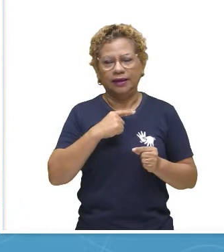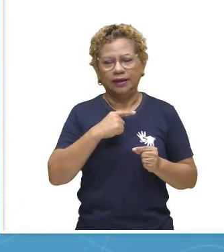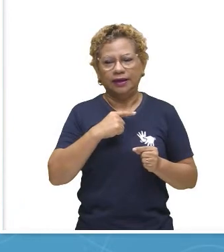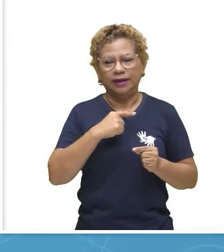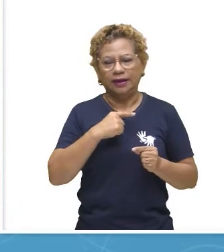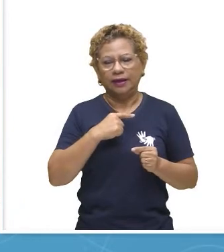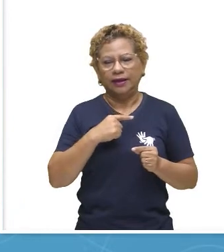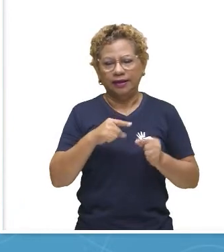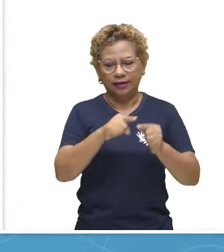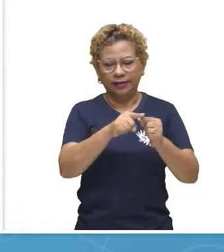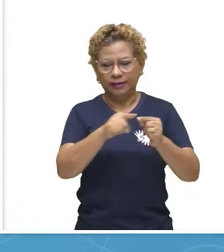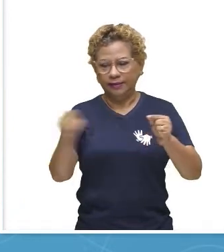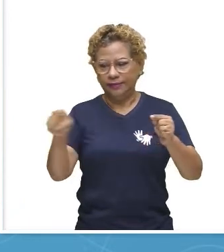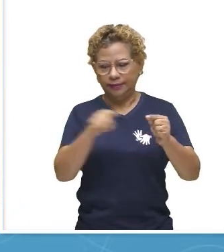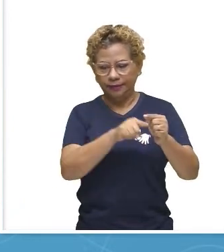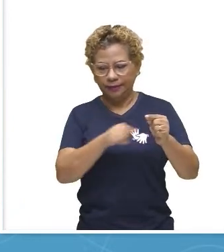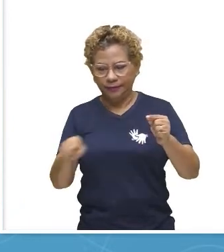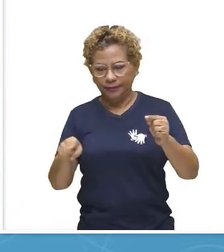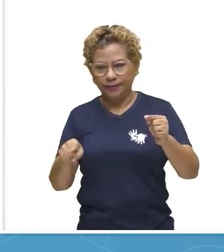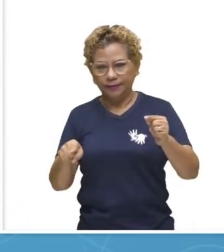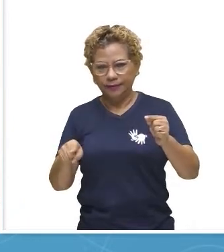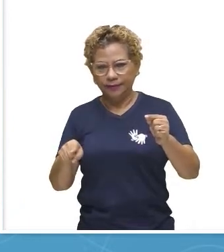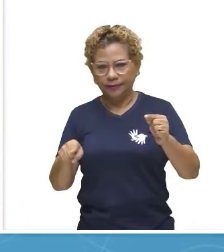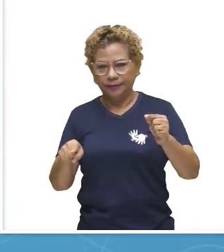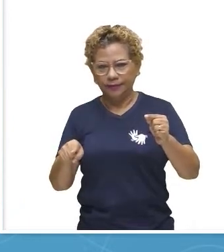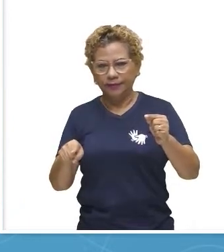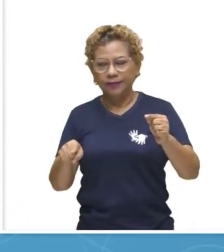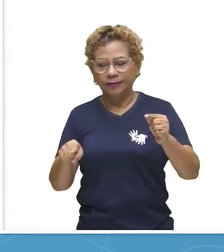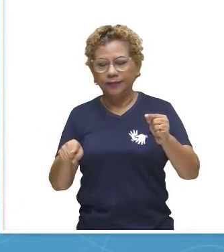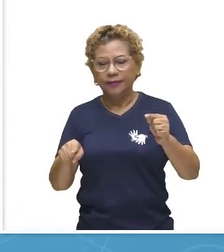retas paralelas,